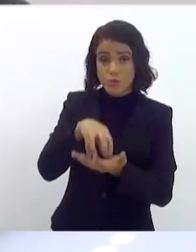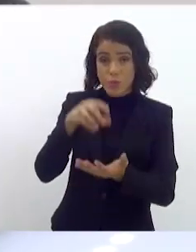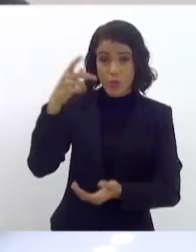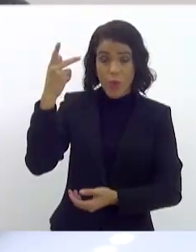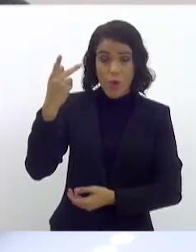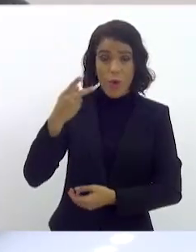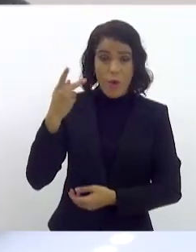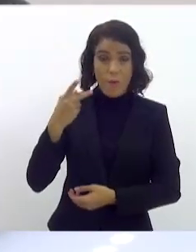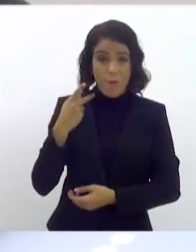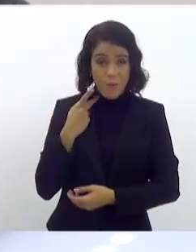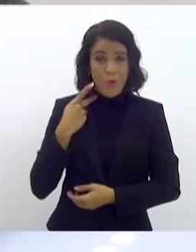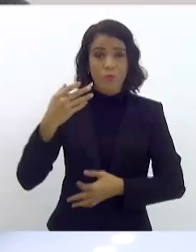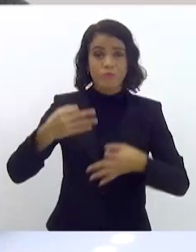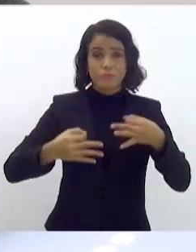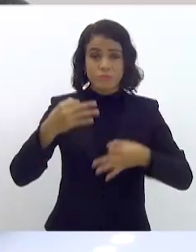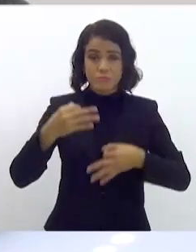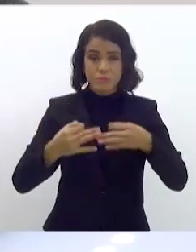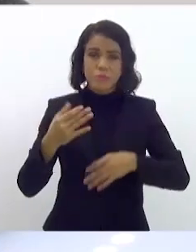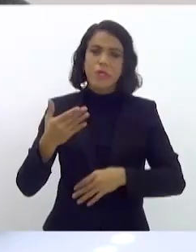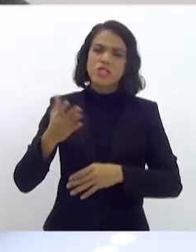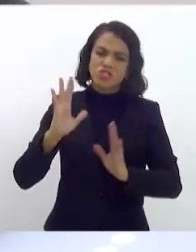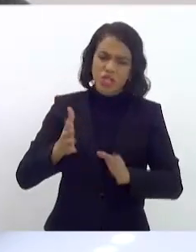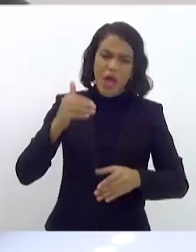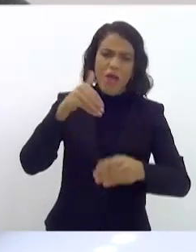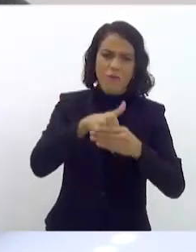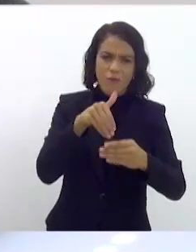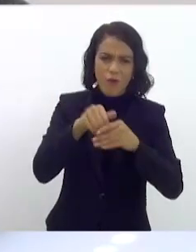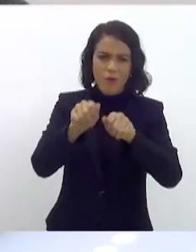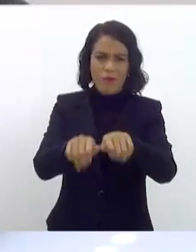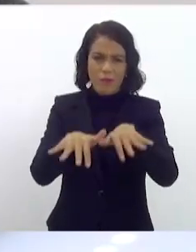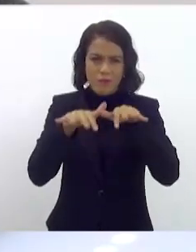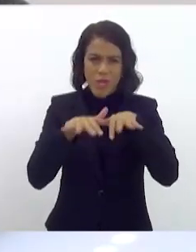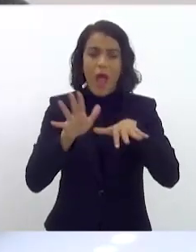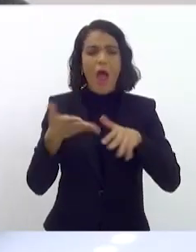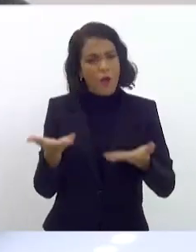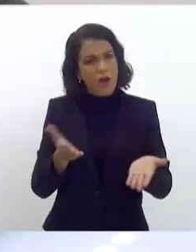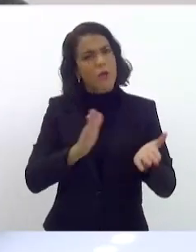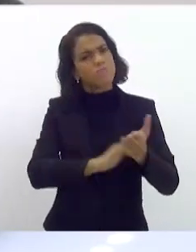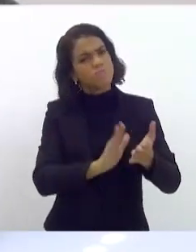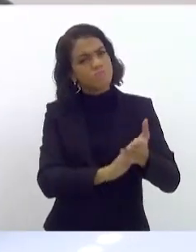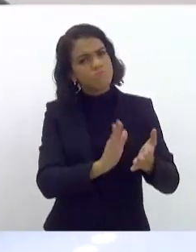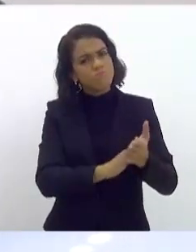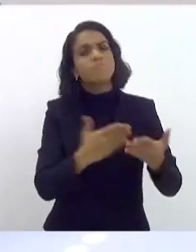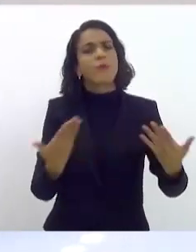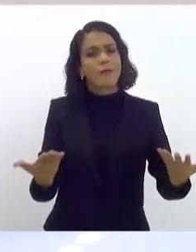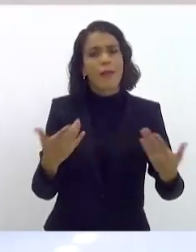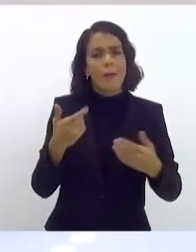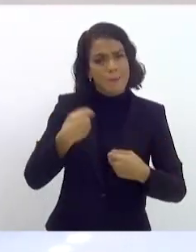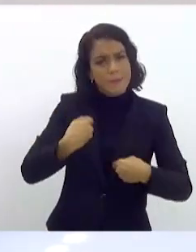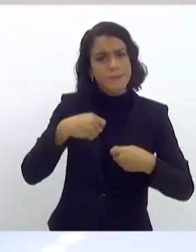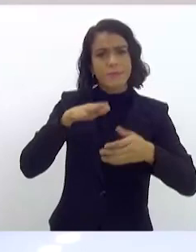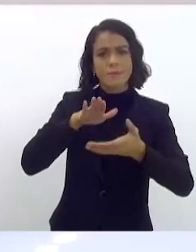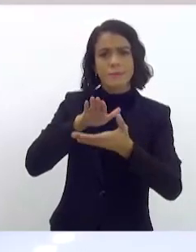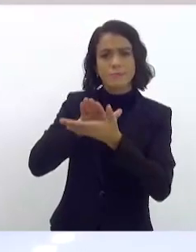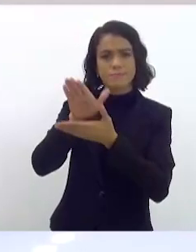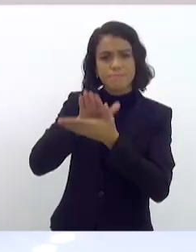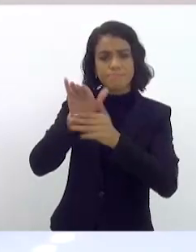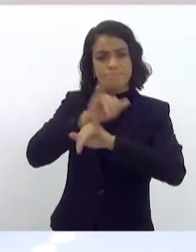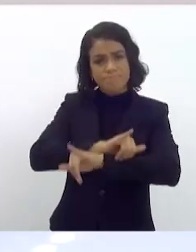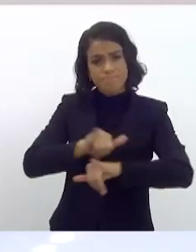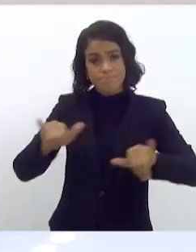não tinha, porque já votamos em plenário e agora estou cobrando que seja publicado,